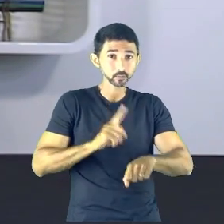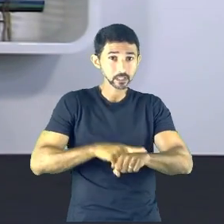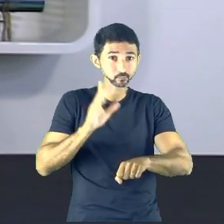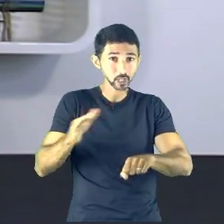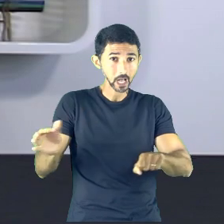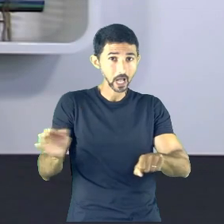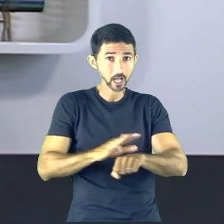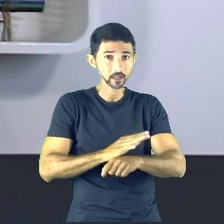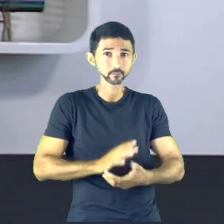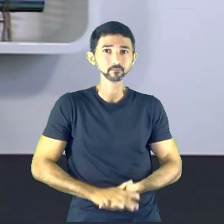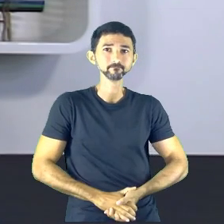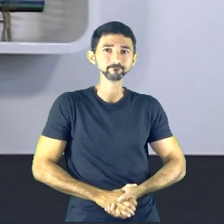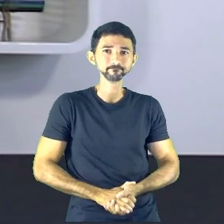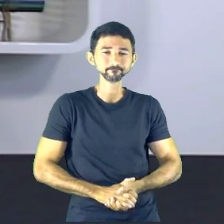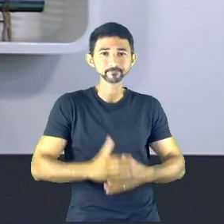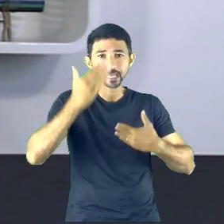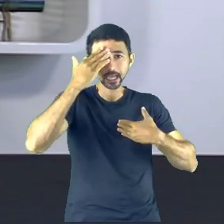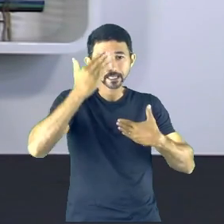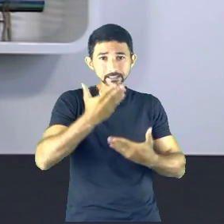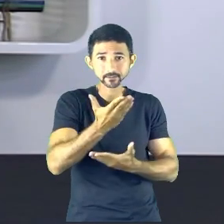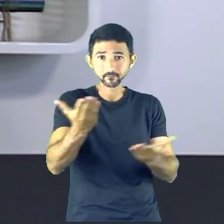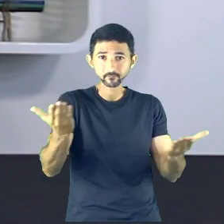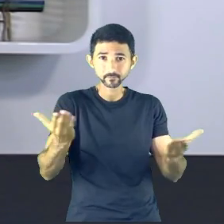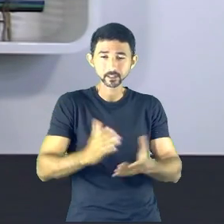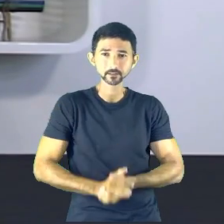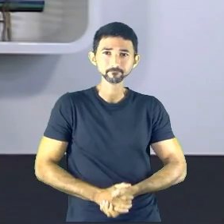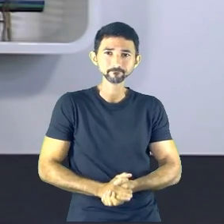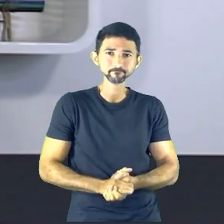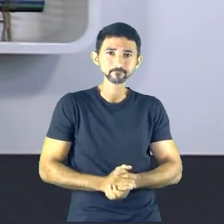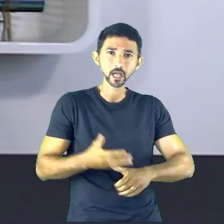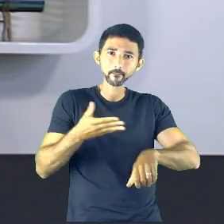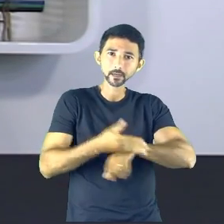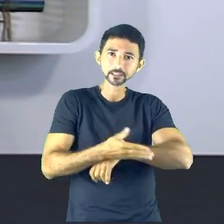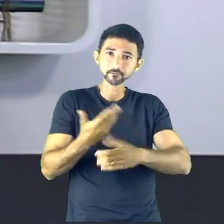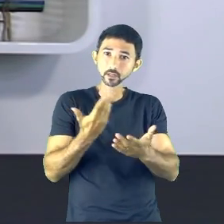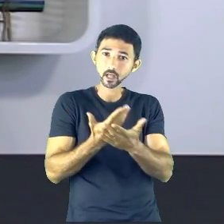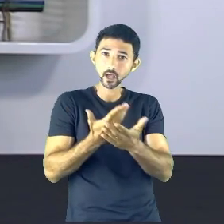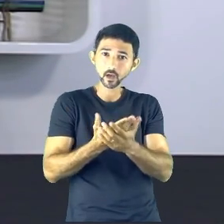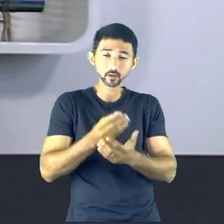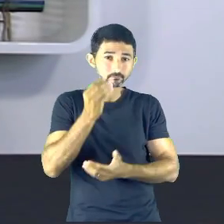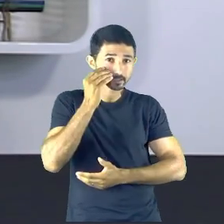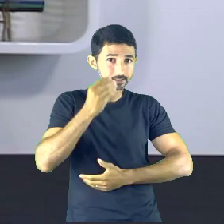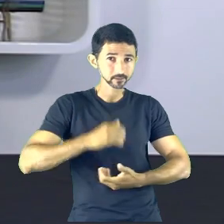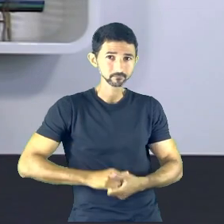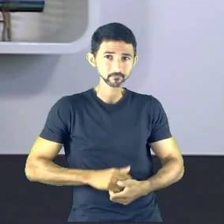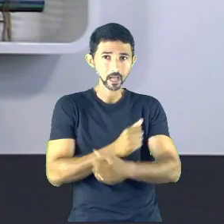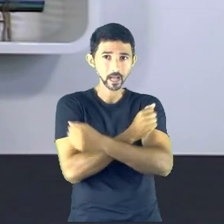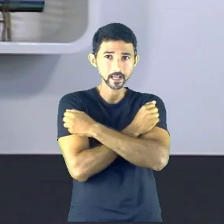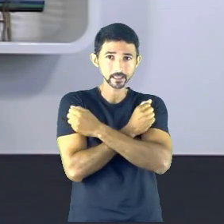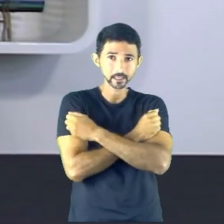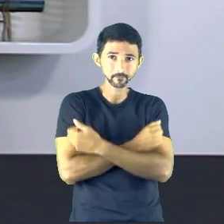vem. O nosso tempo já acabou, tá bom? Eu quero agradecer a todos vocês que ficaram até aqui acompanhando a